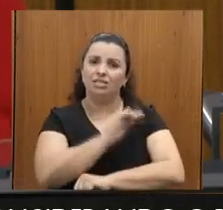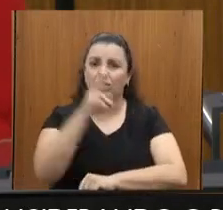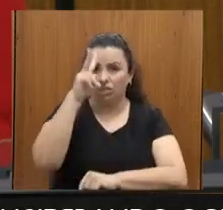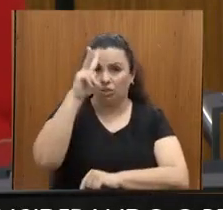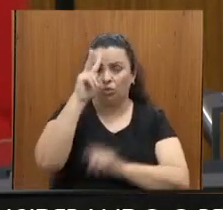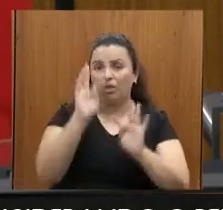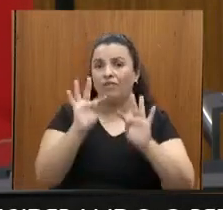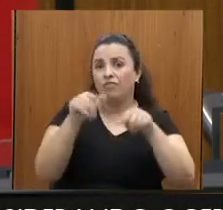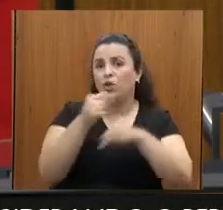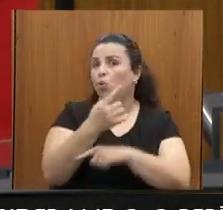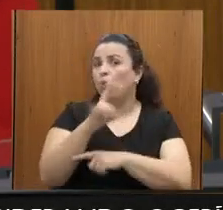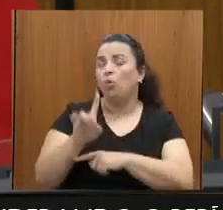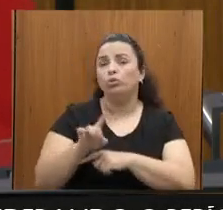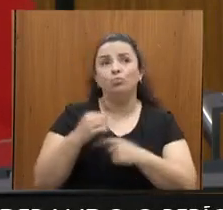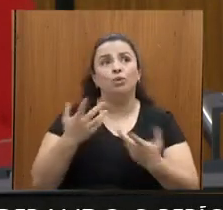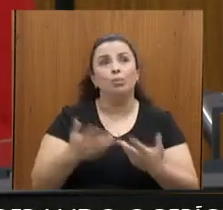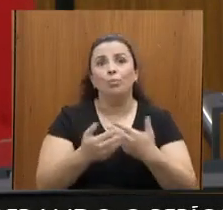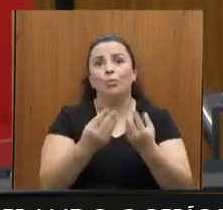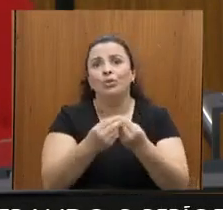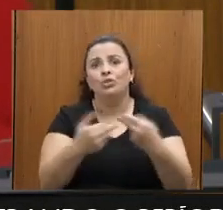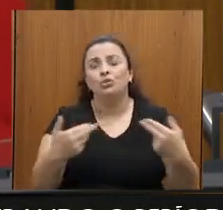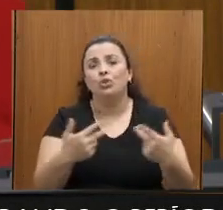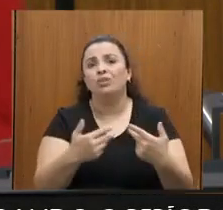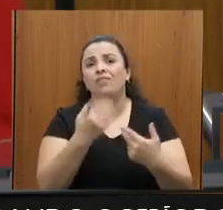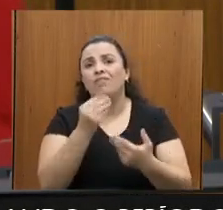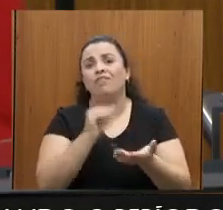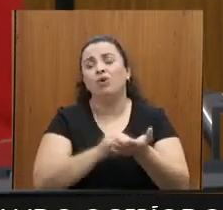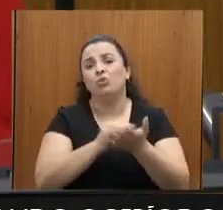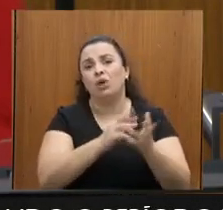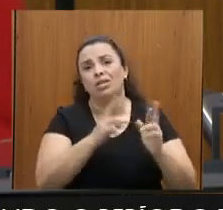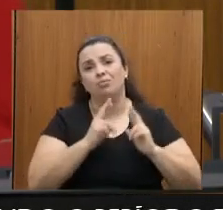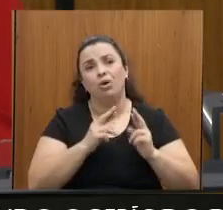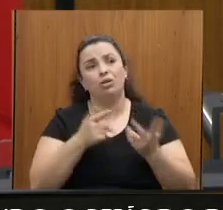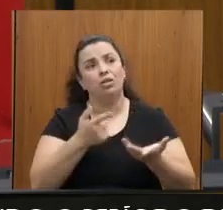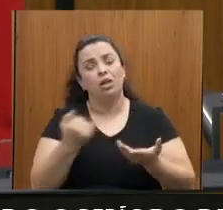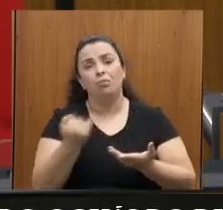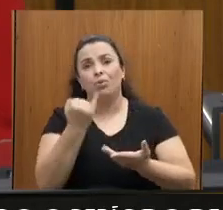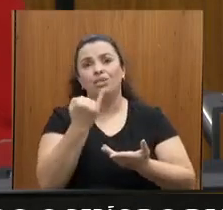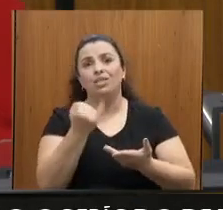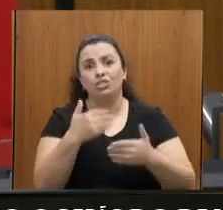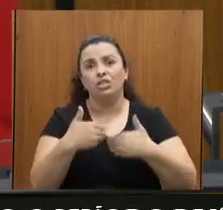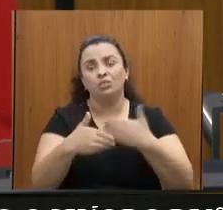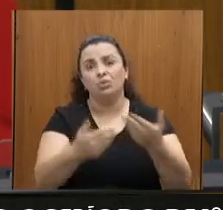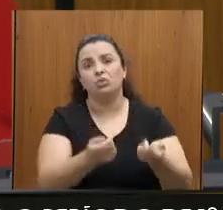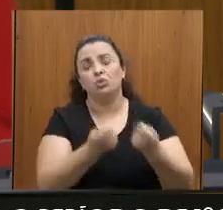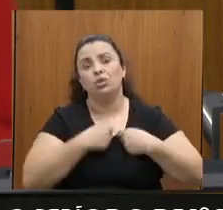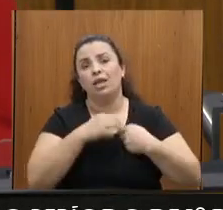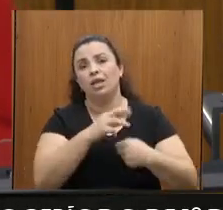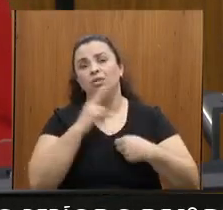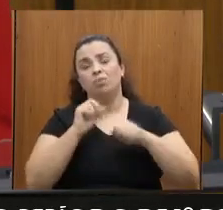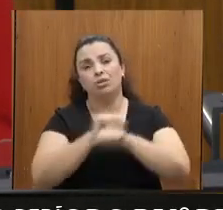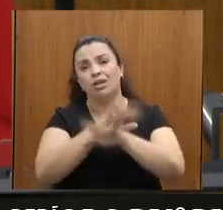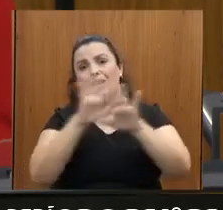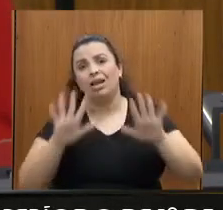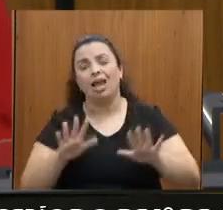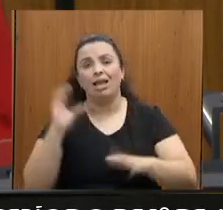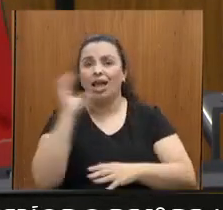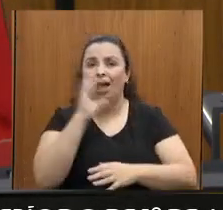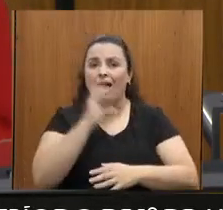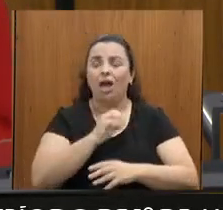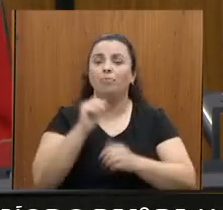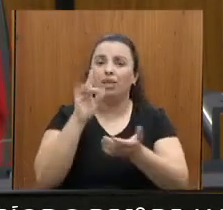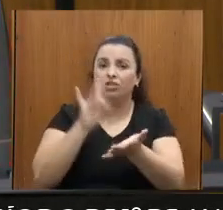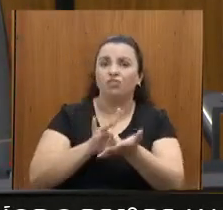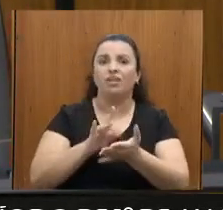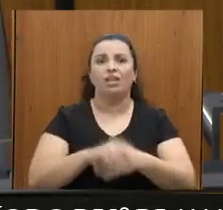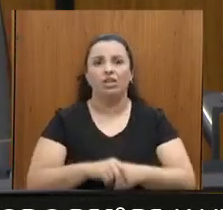muita coisa sem resposta. E eu acho que é importante que esse processo nos dê respostas concretas, imediatas e reais. Obrigada, presidente.